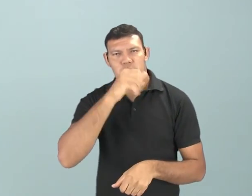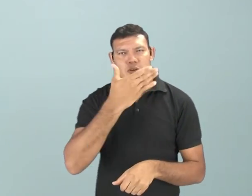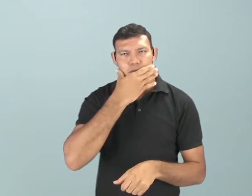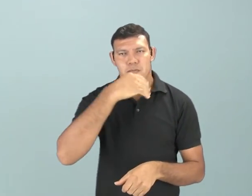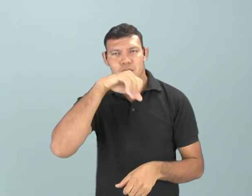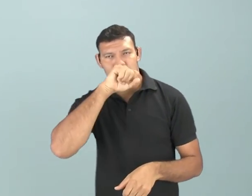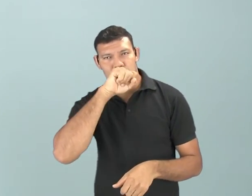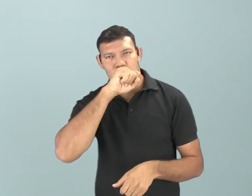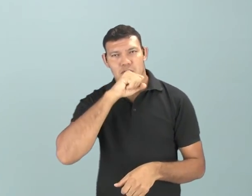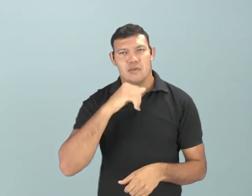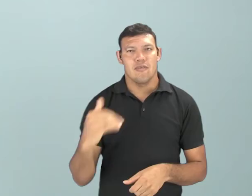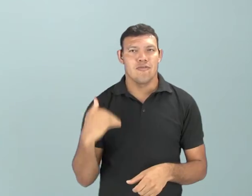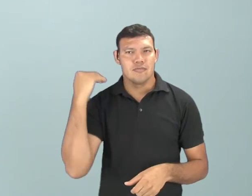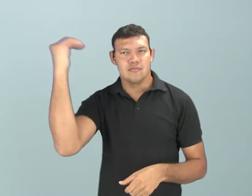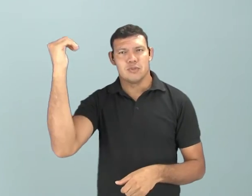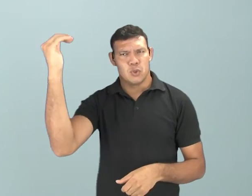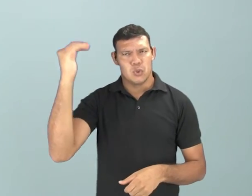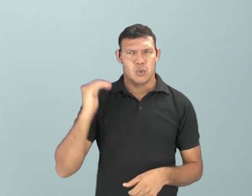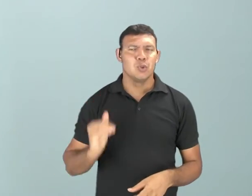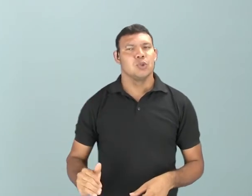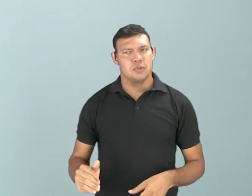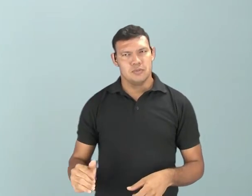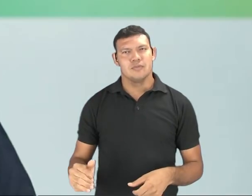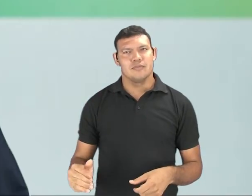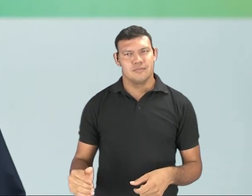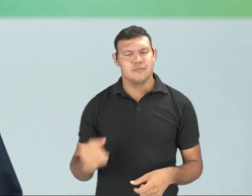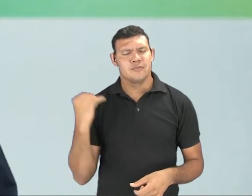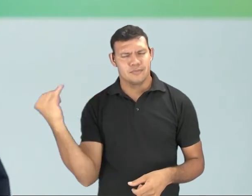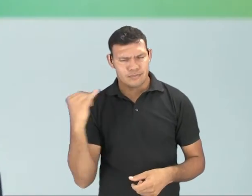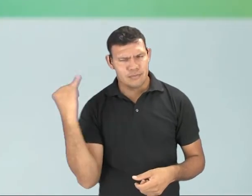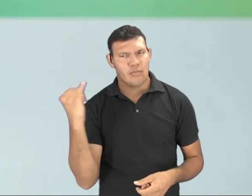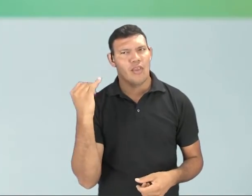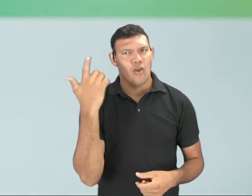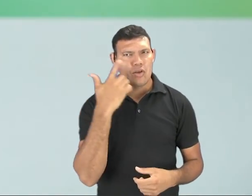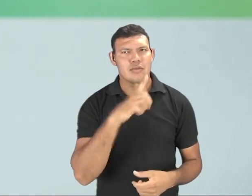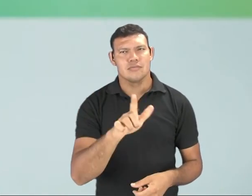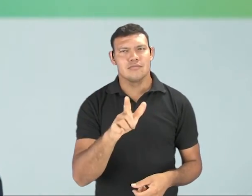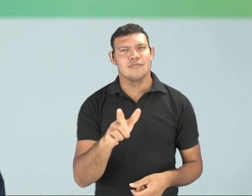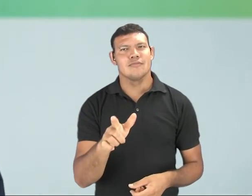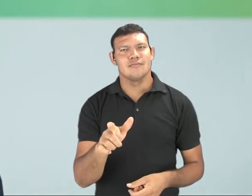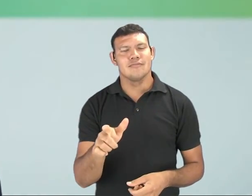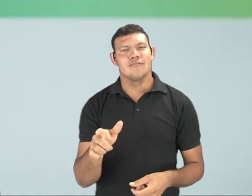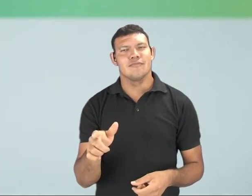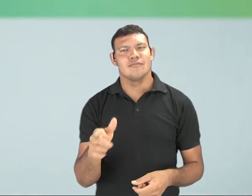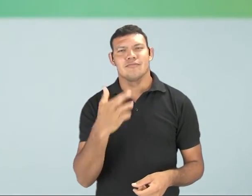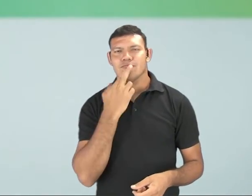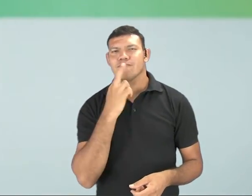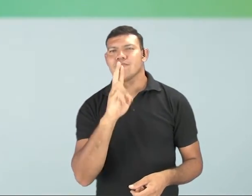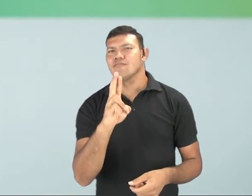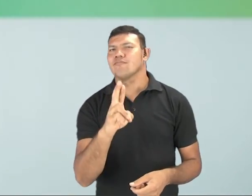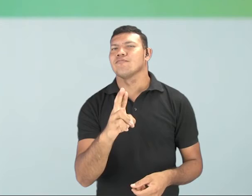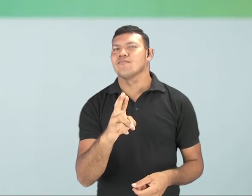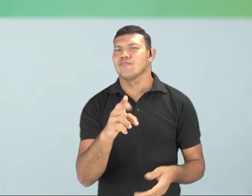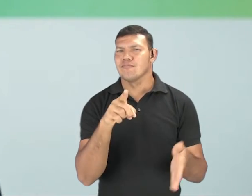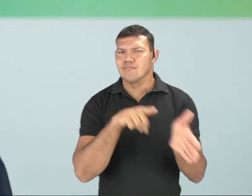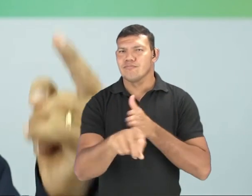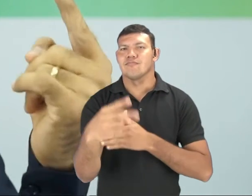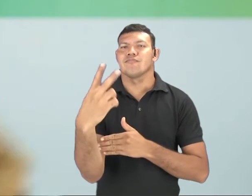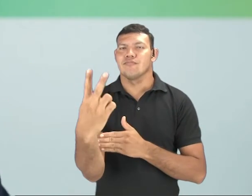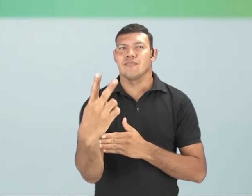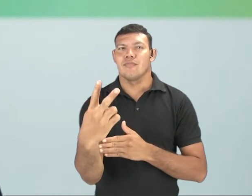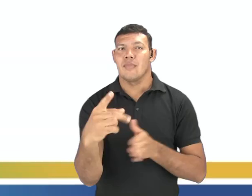ou pequeno, seja quem for. O importante é que você consiga fechar as duas questões que eu tenho para você. Então vamos